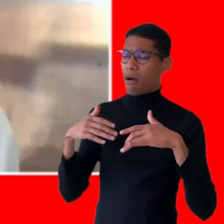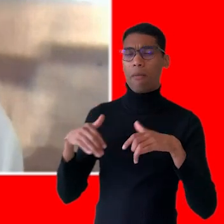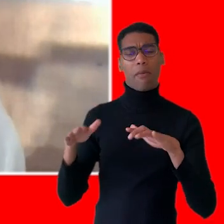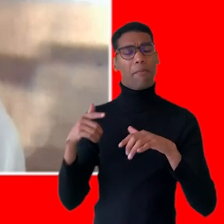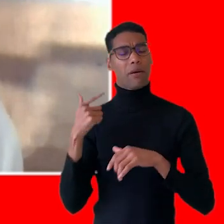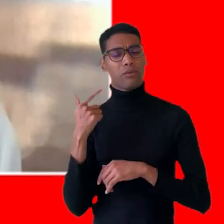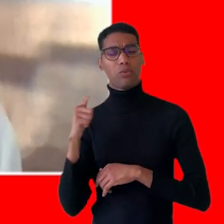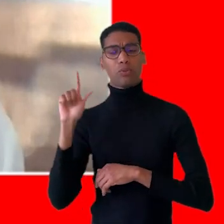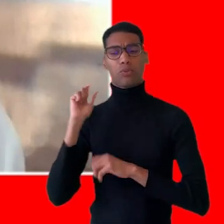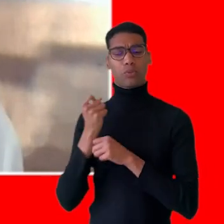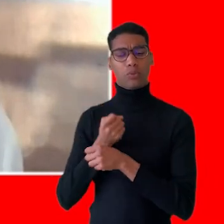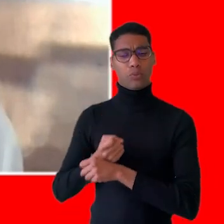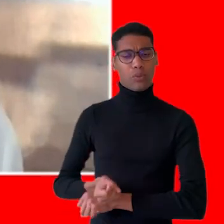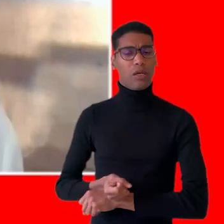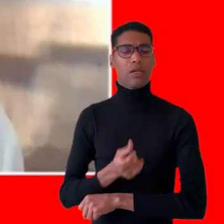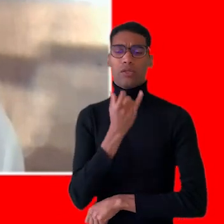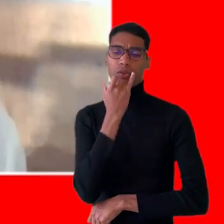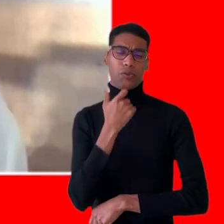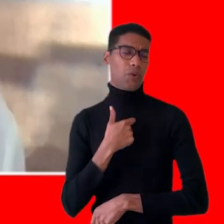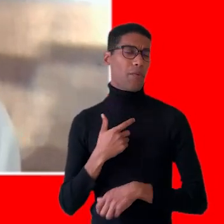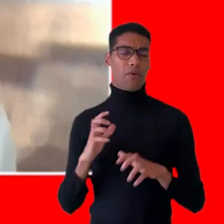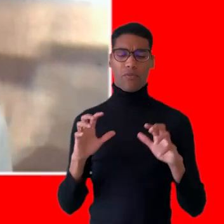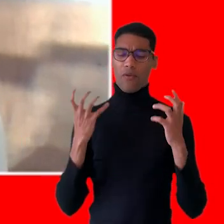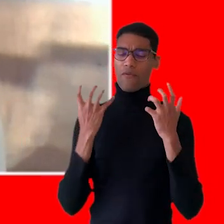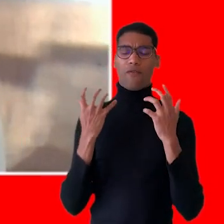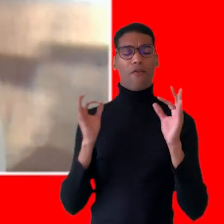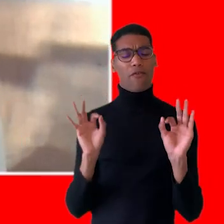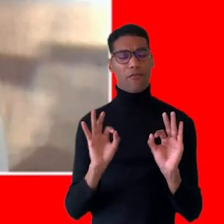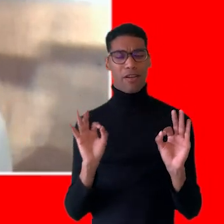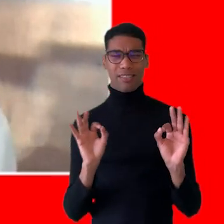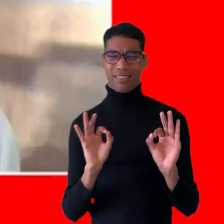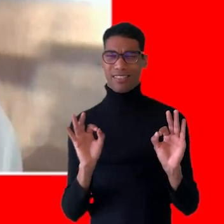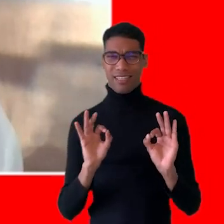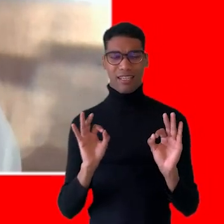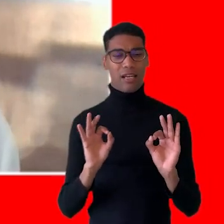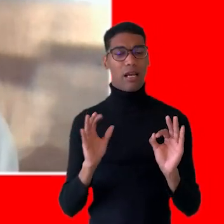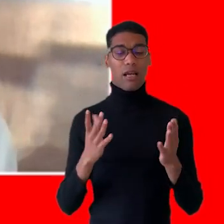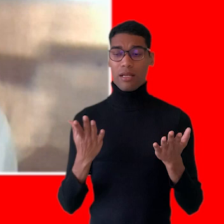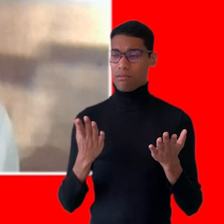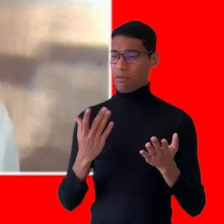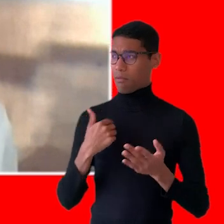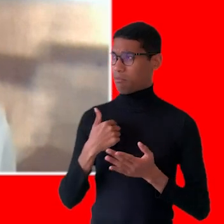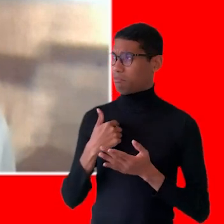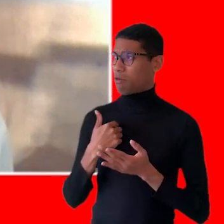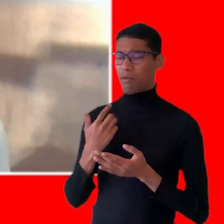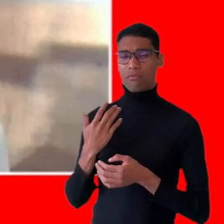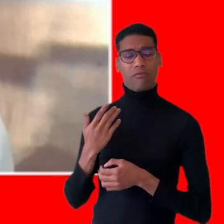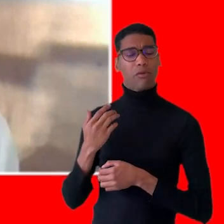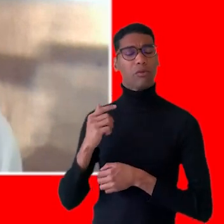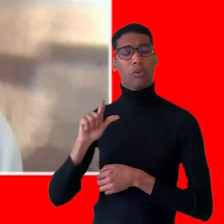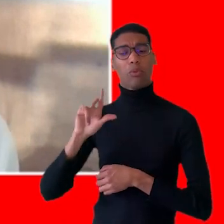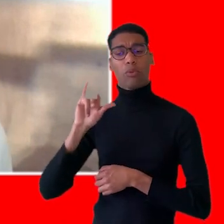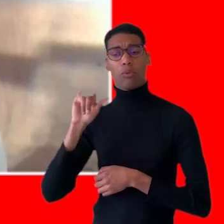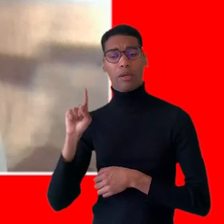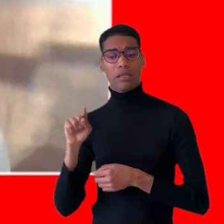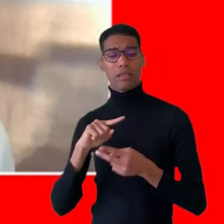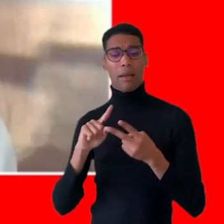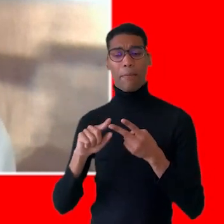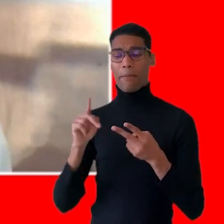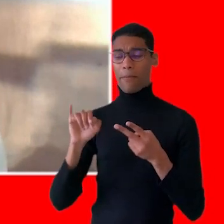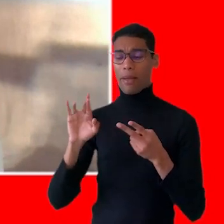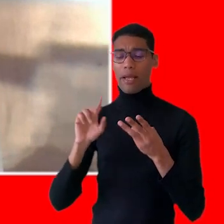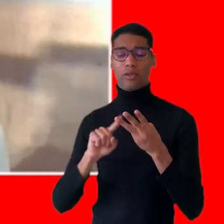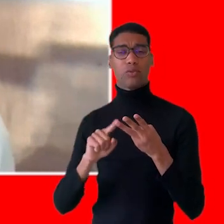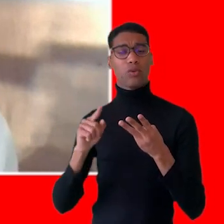outra escravidão. Eu não vou festejar Redentora, que a história diz por aí, Redentora para mim foi Luísa Maim,